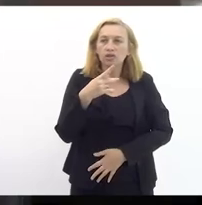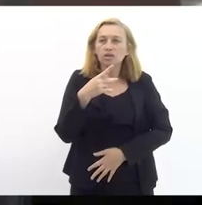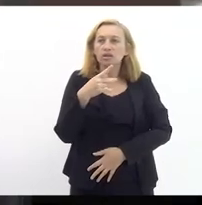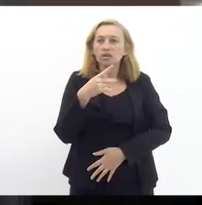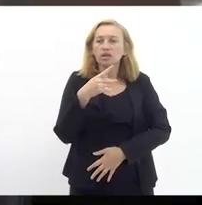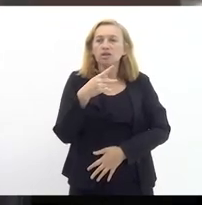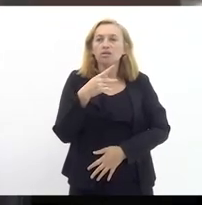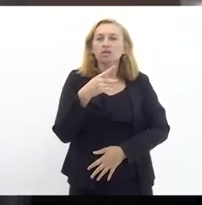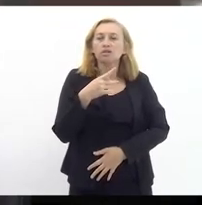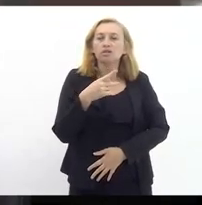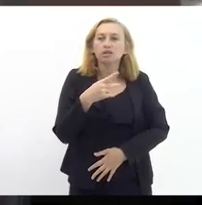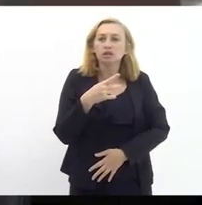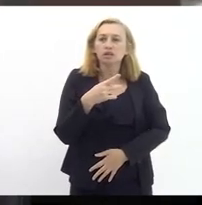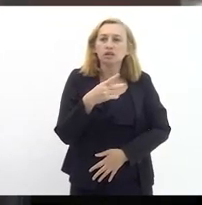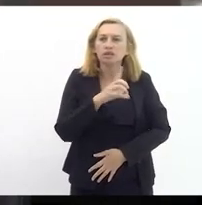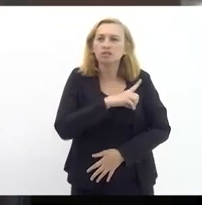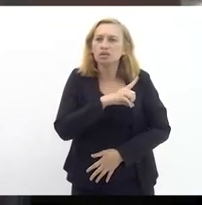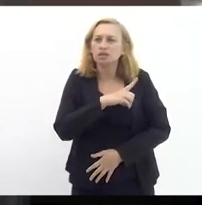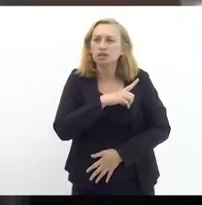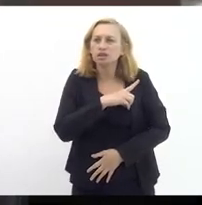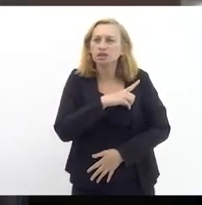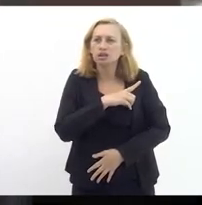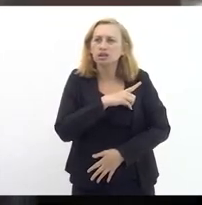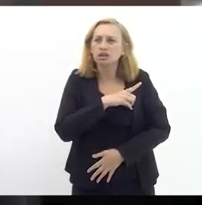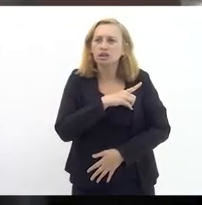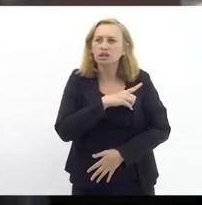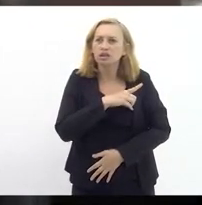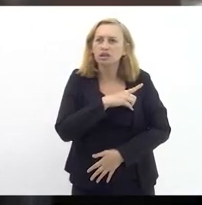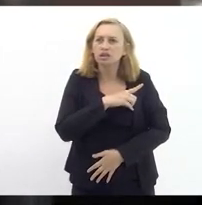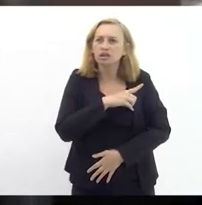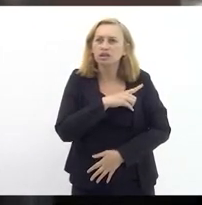do delegado. Passa, por favor.